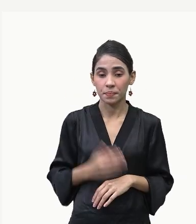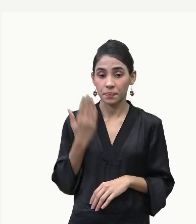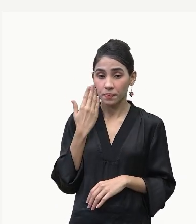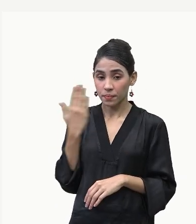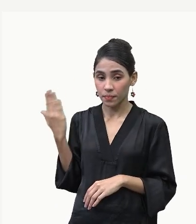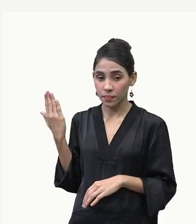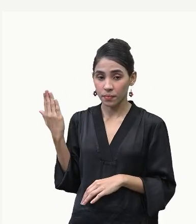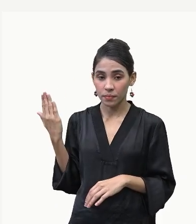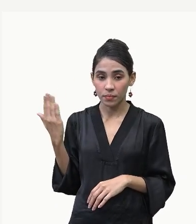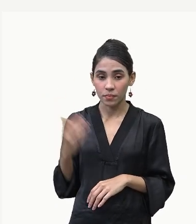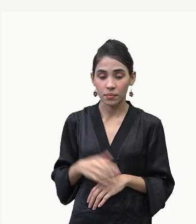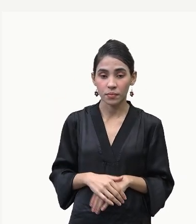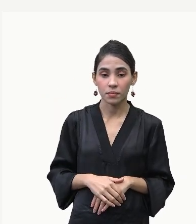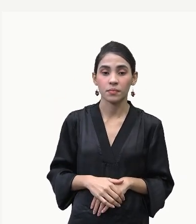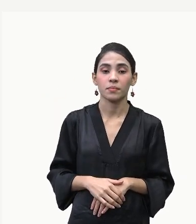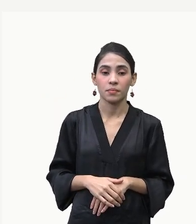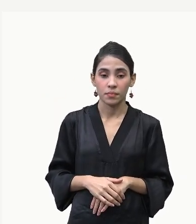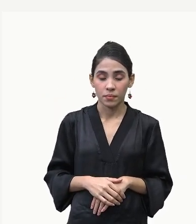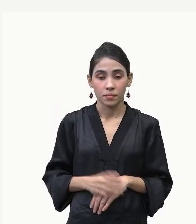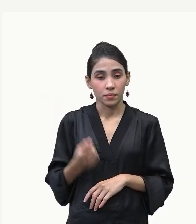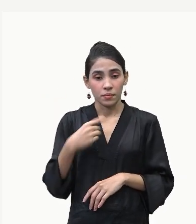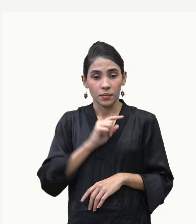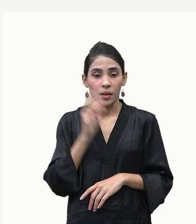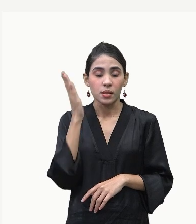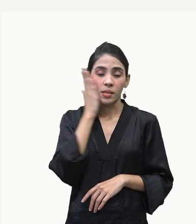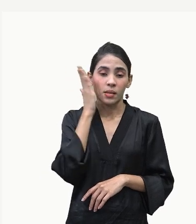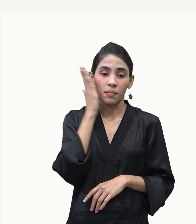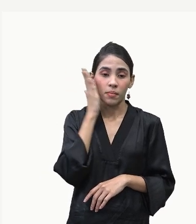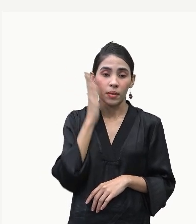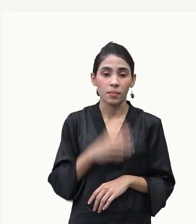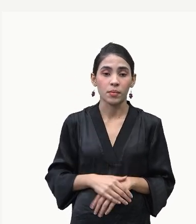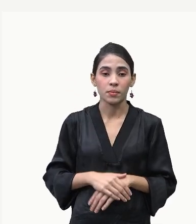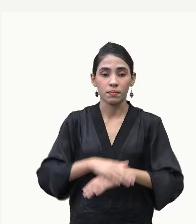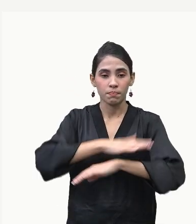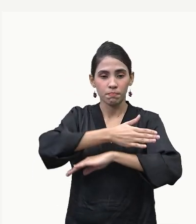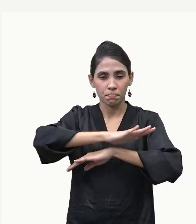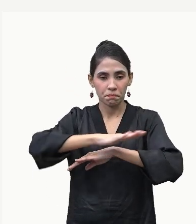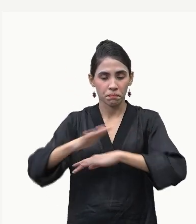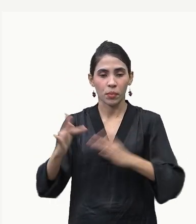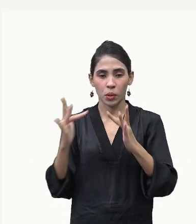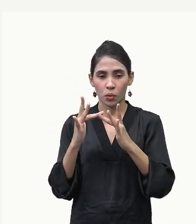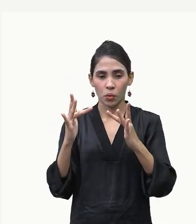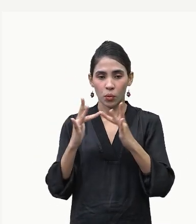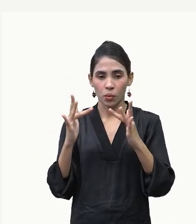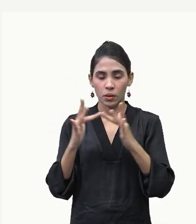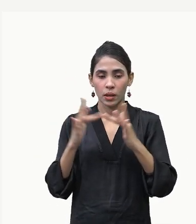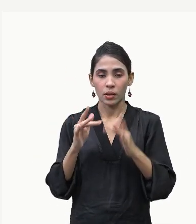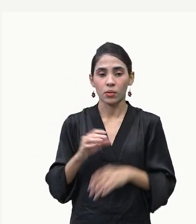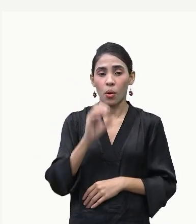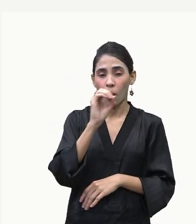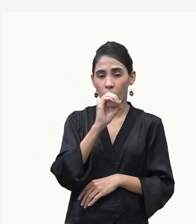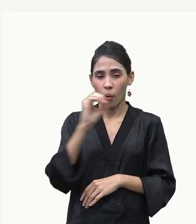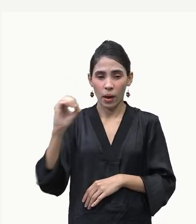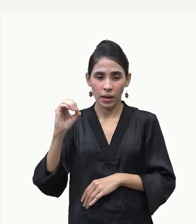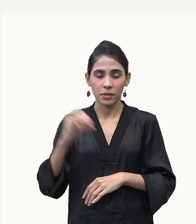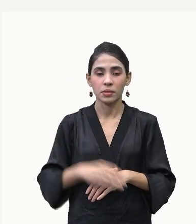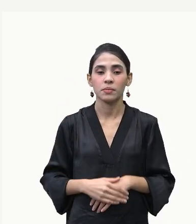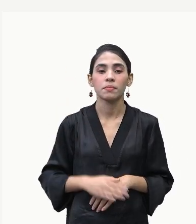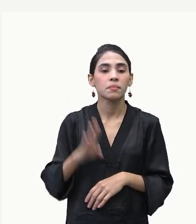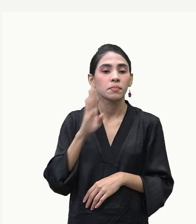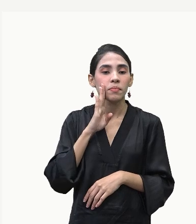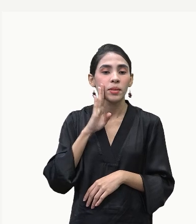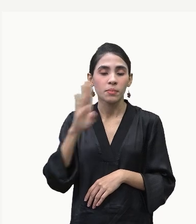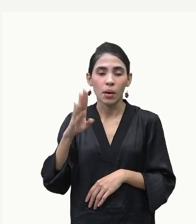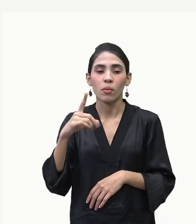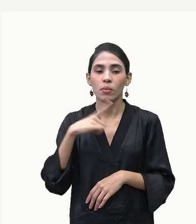tá? E aí nós sabemos que a saída para o Pacífico é aqui para oeste, não é isso? Temos inclusive uma